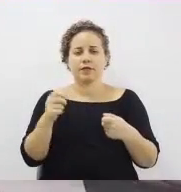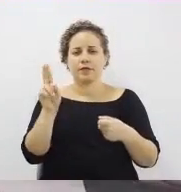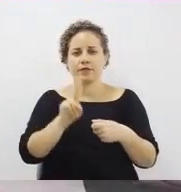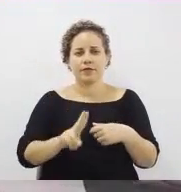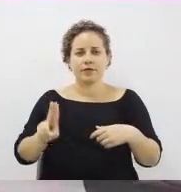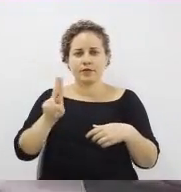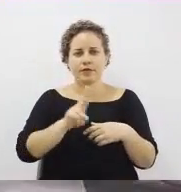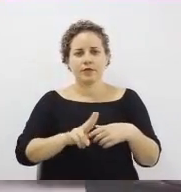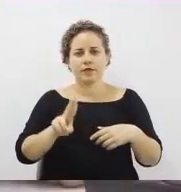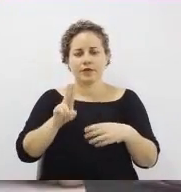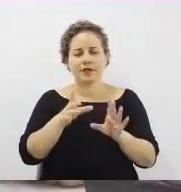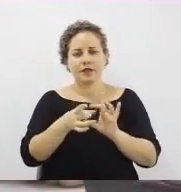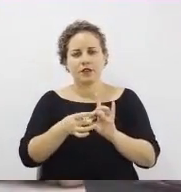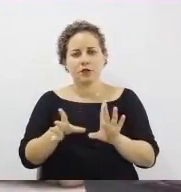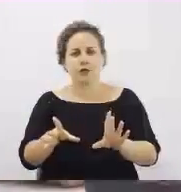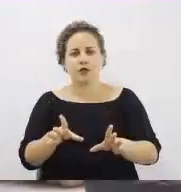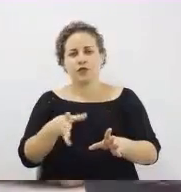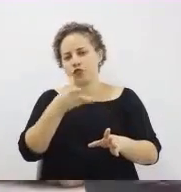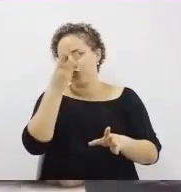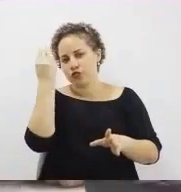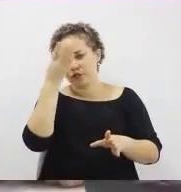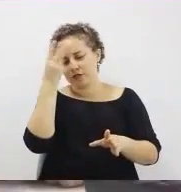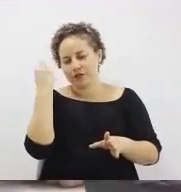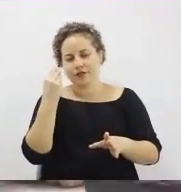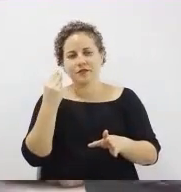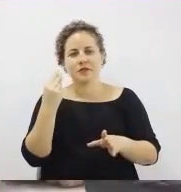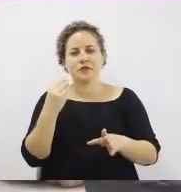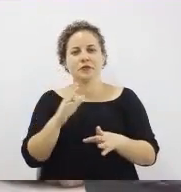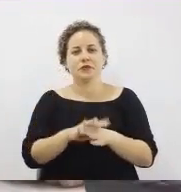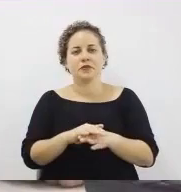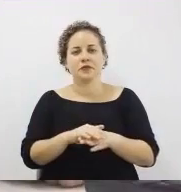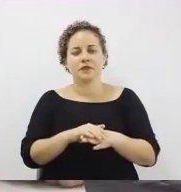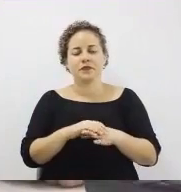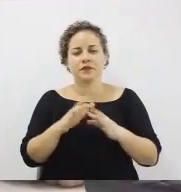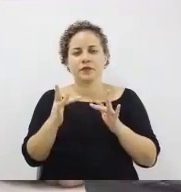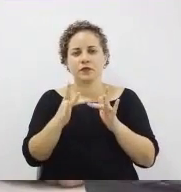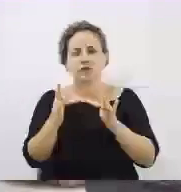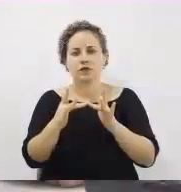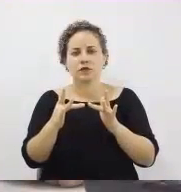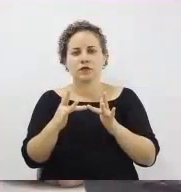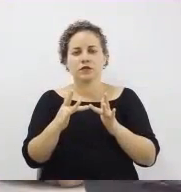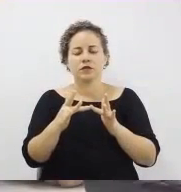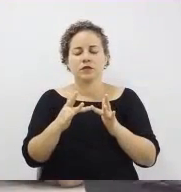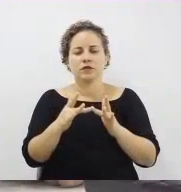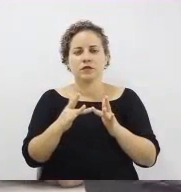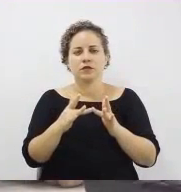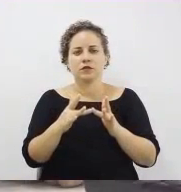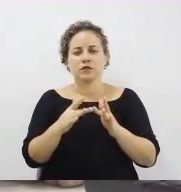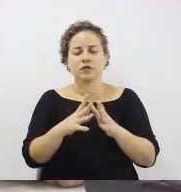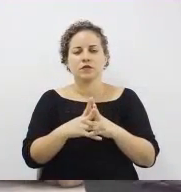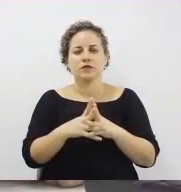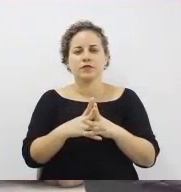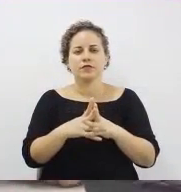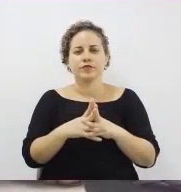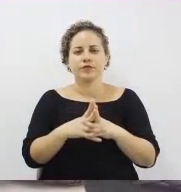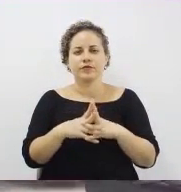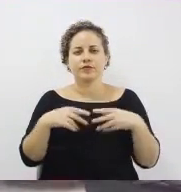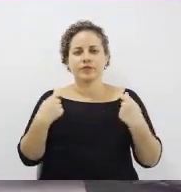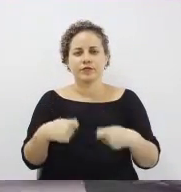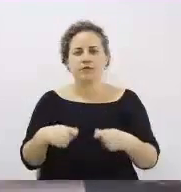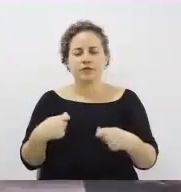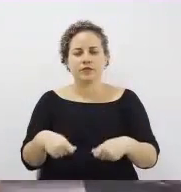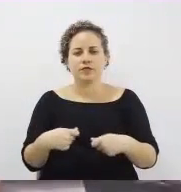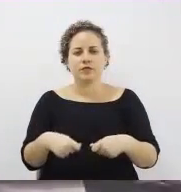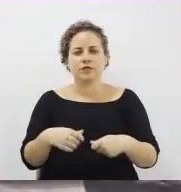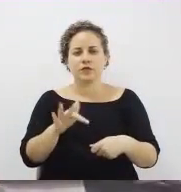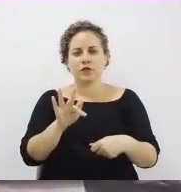ferramentas disponíveis, não esquecendo dos vendedores, que são um bom elo com o mercado. É preciso também